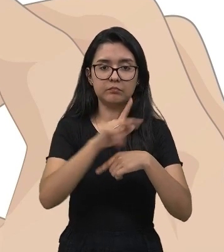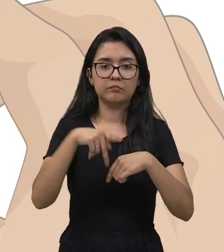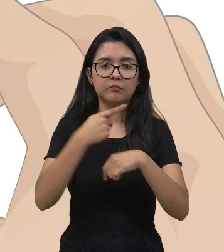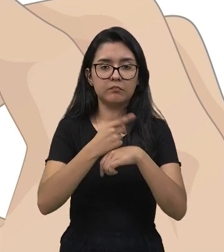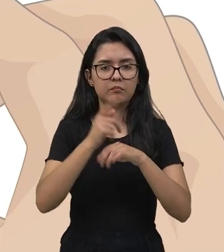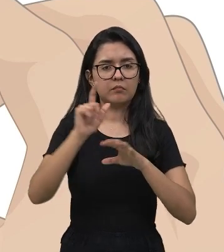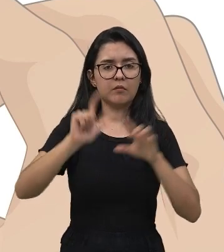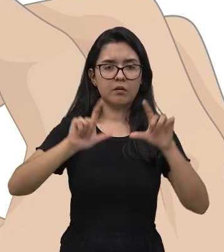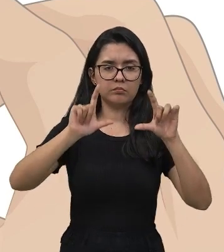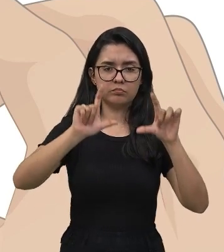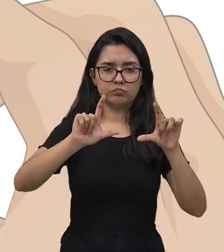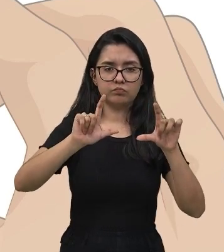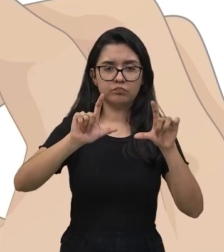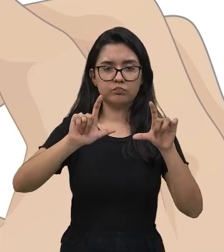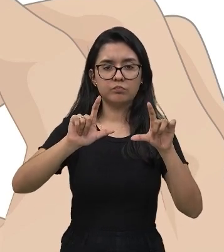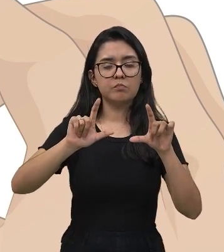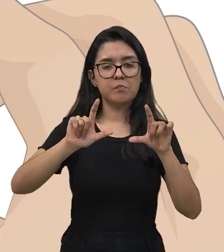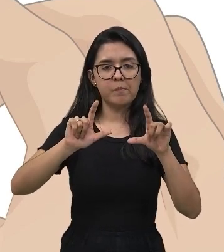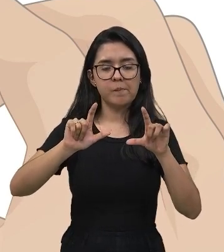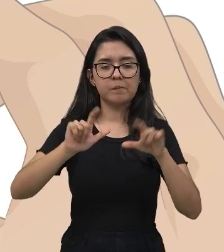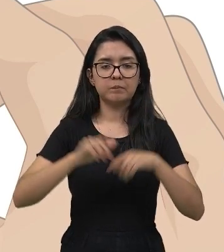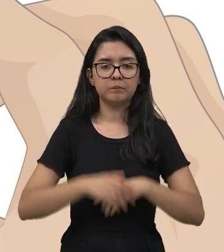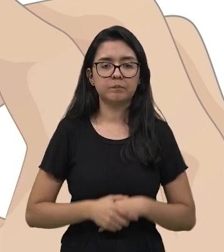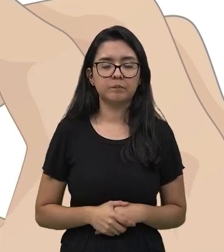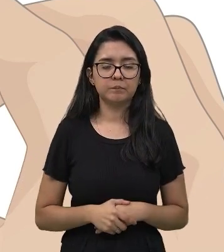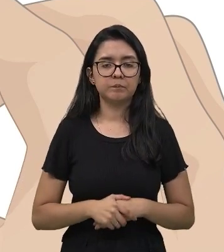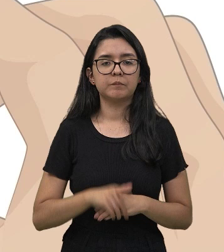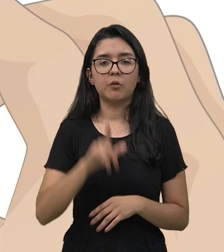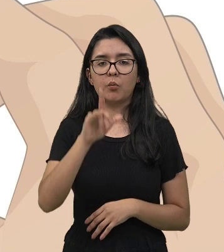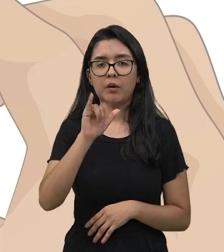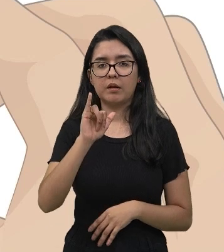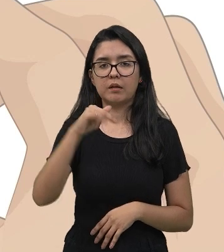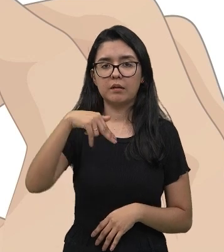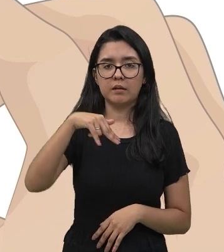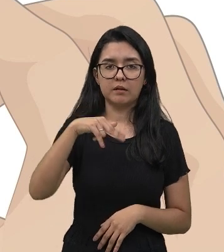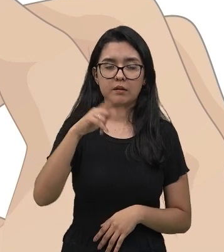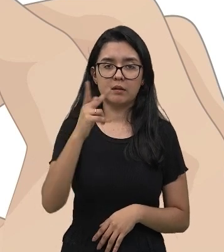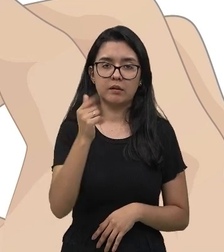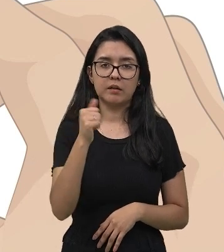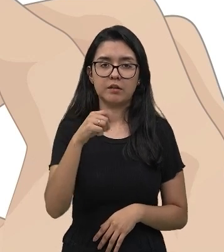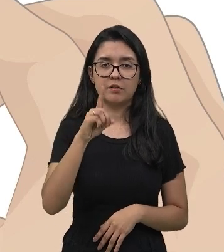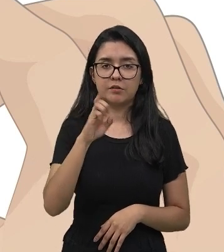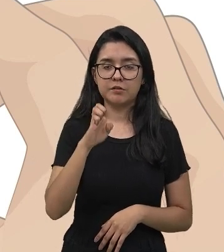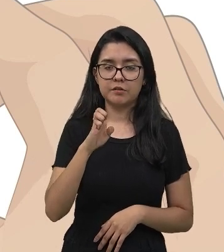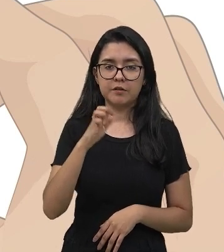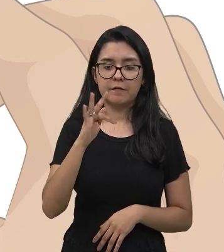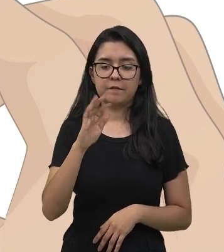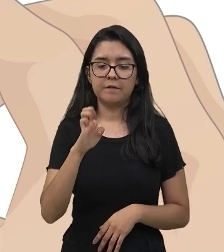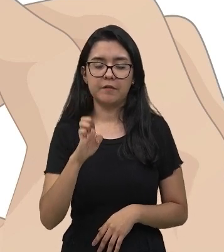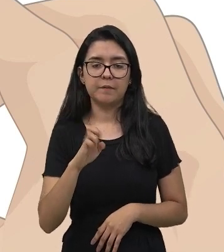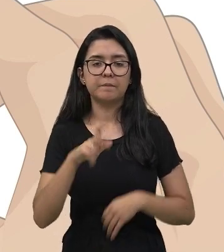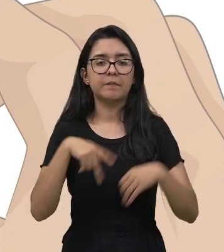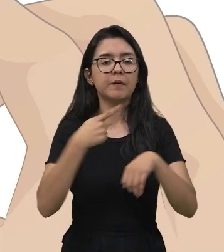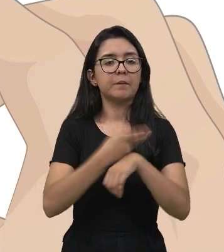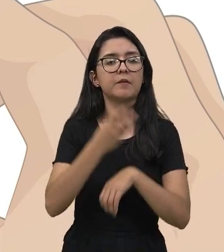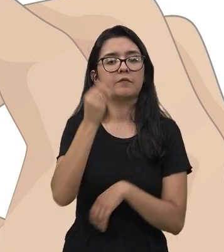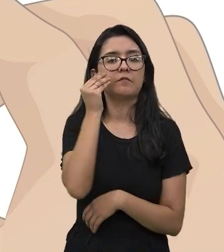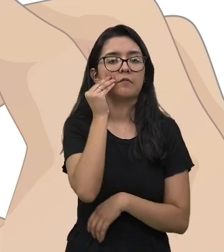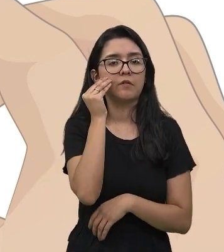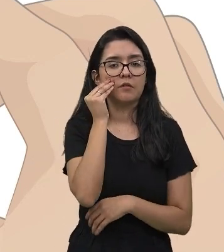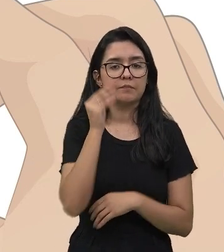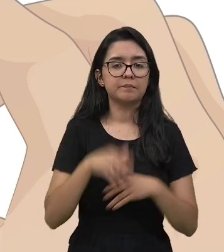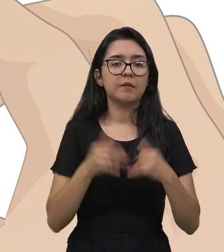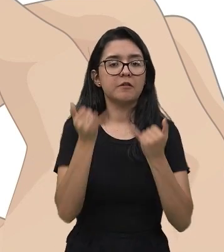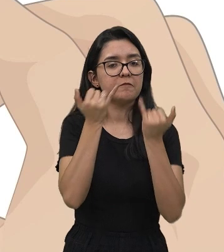alinhe uma das semirretas com a linha de fé, e aí depois vai lá nas medidas e verifica a